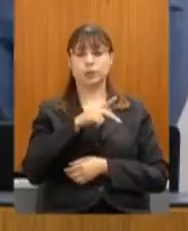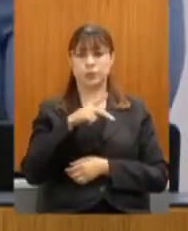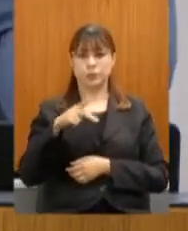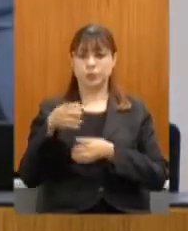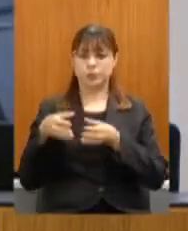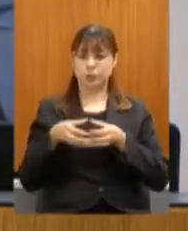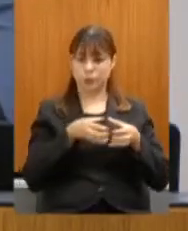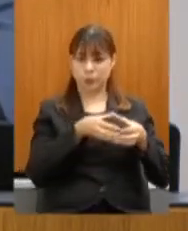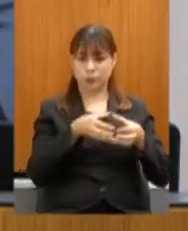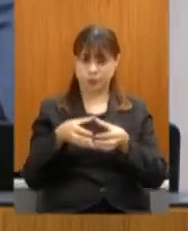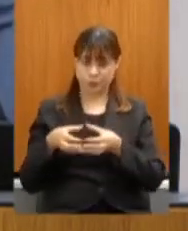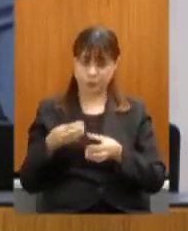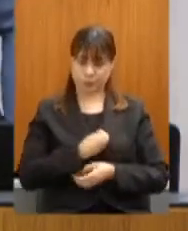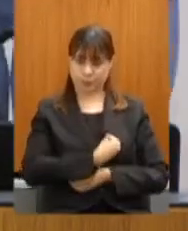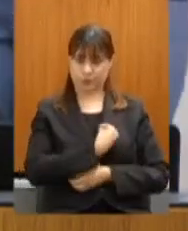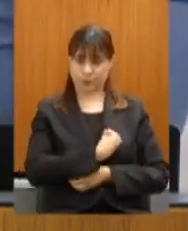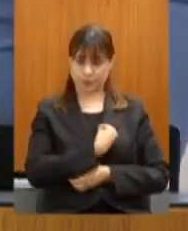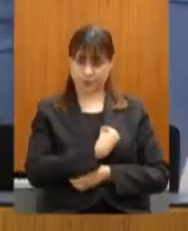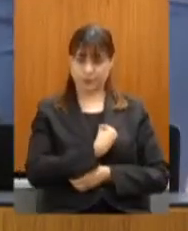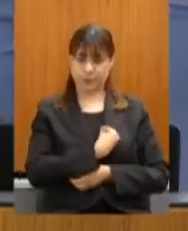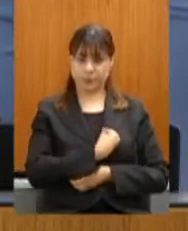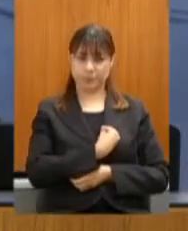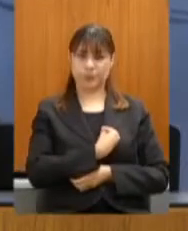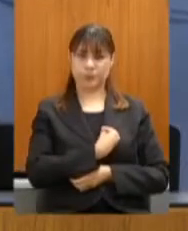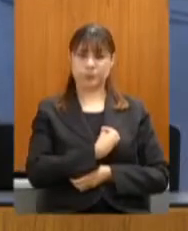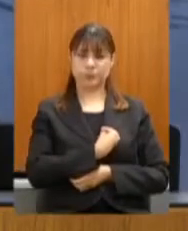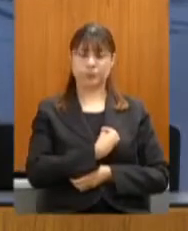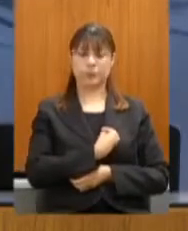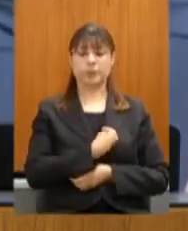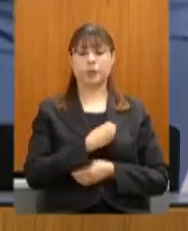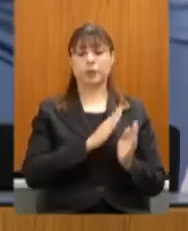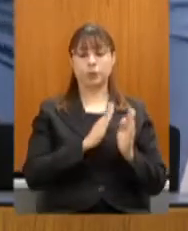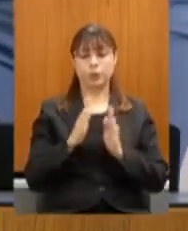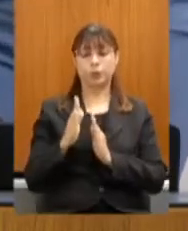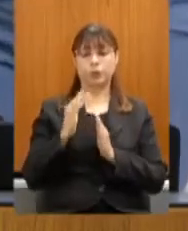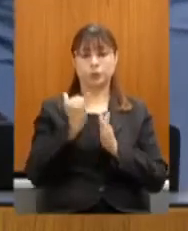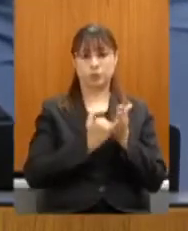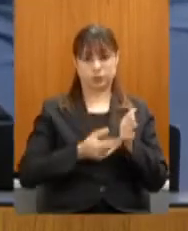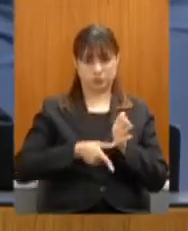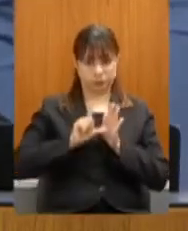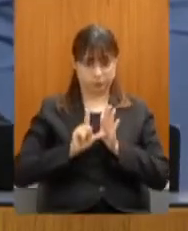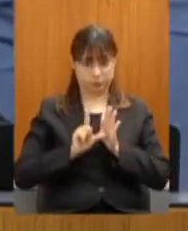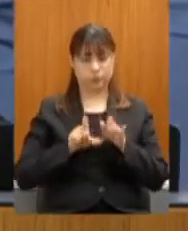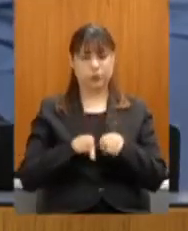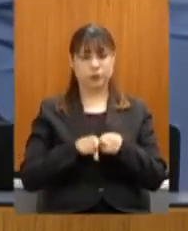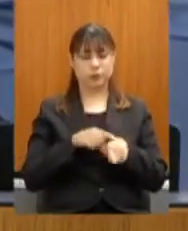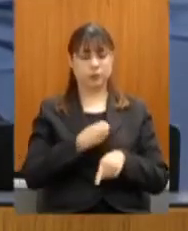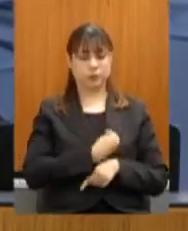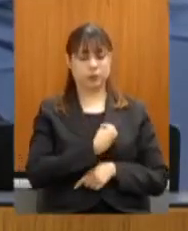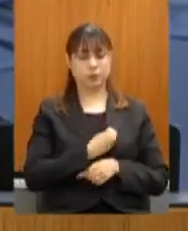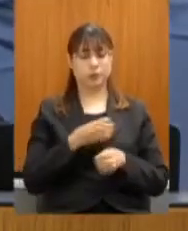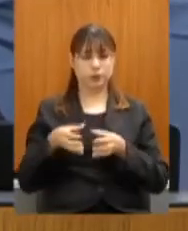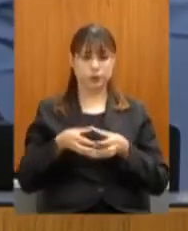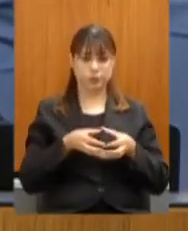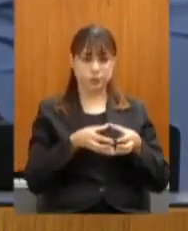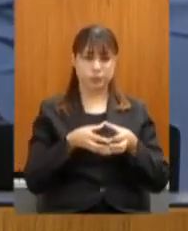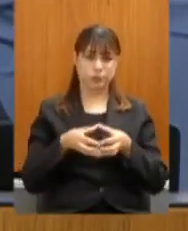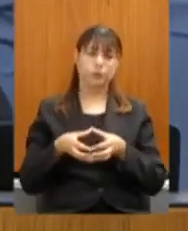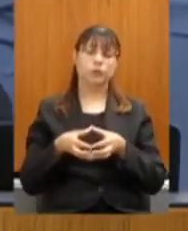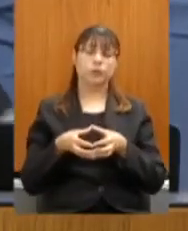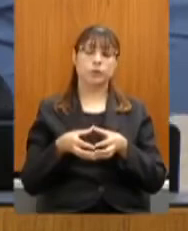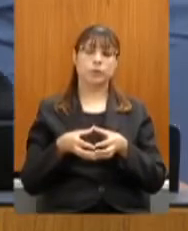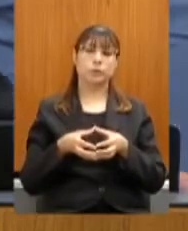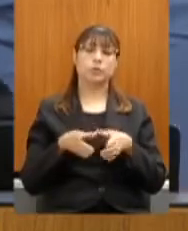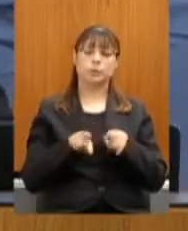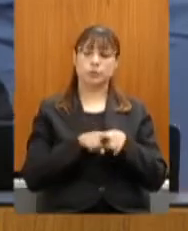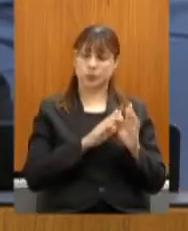comissões, participantes por ordem de inscrição, membros das comissões, participantes